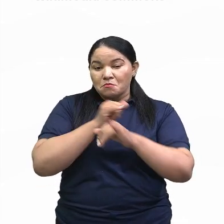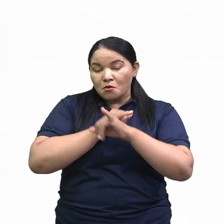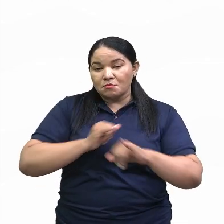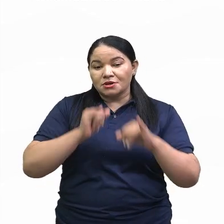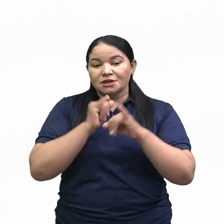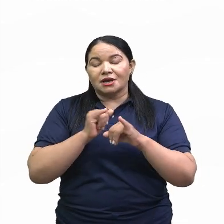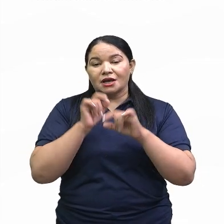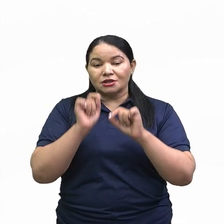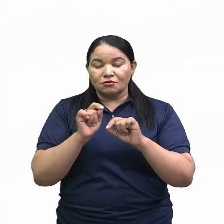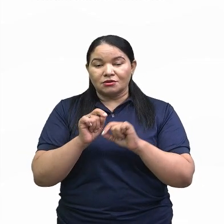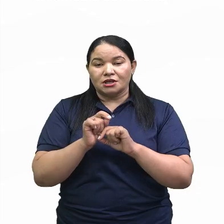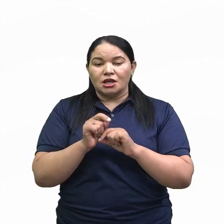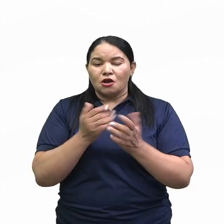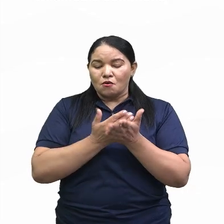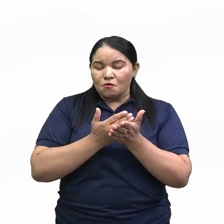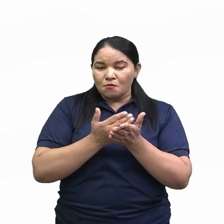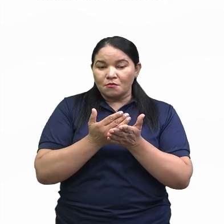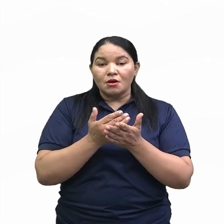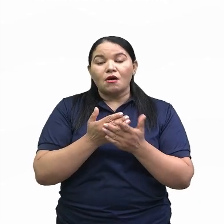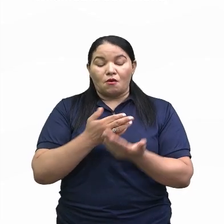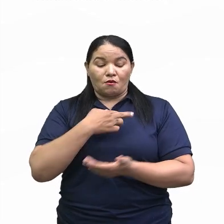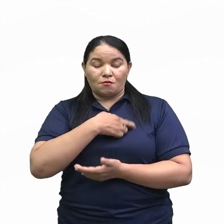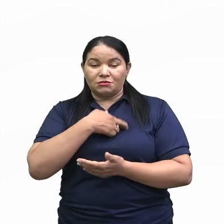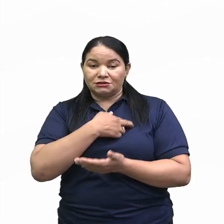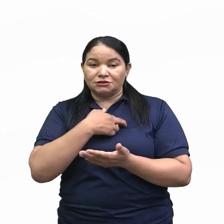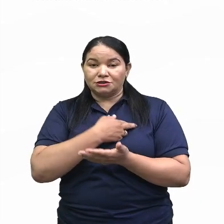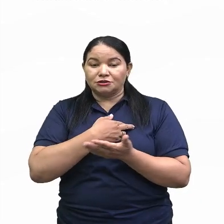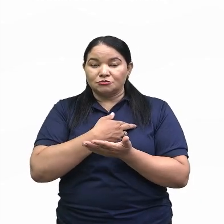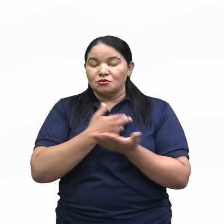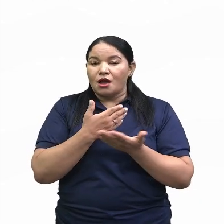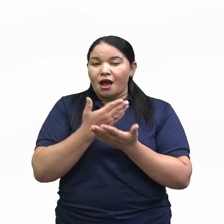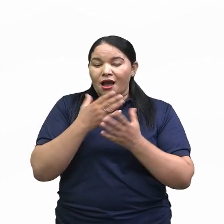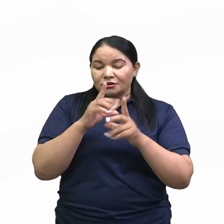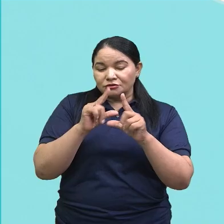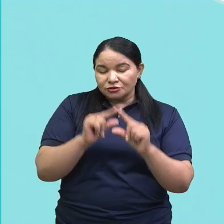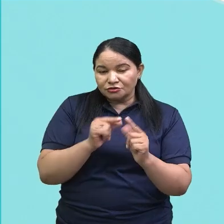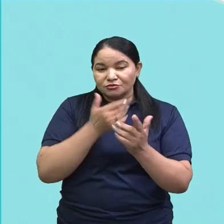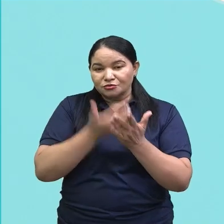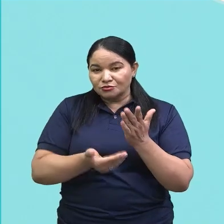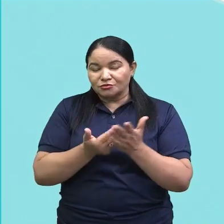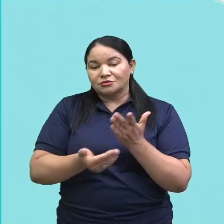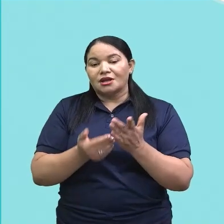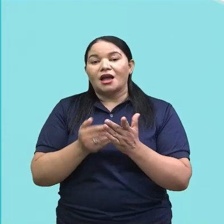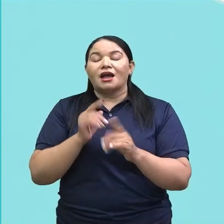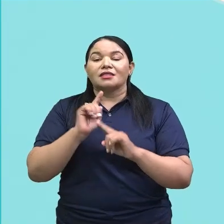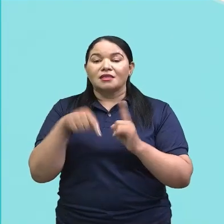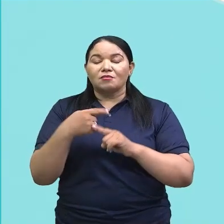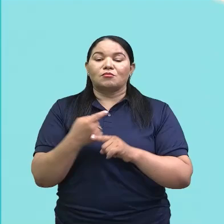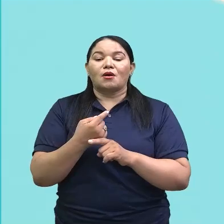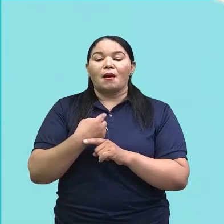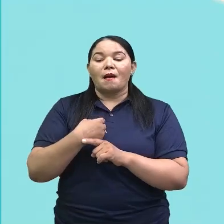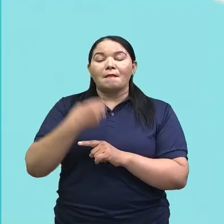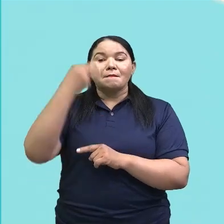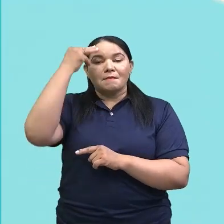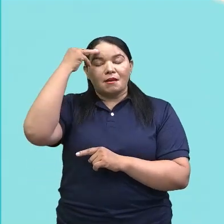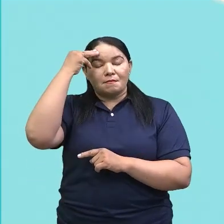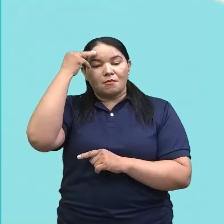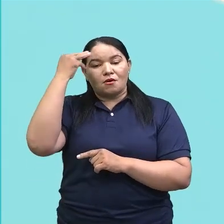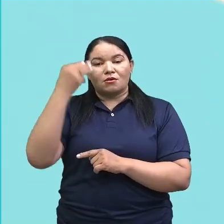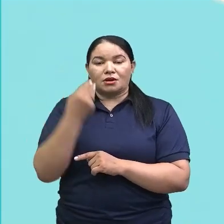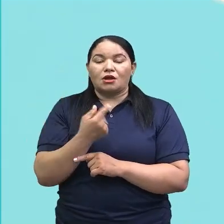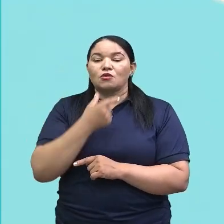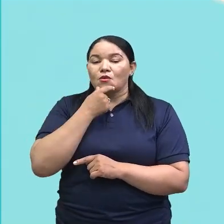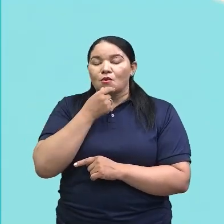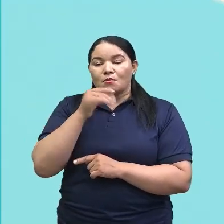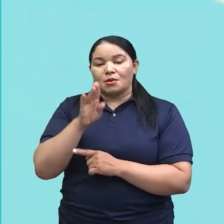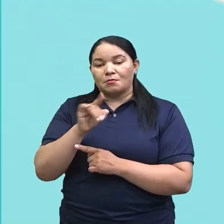quando o romantismo estava perdendo força foi Memórias Póstumas de Brás Cubas. E aí, quando essa obra é